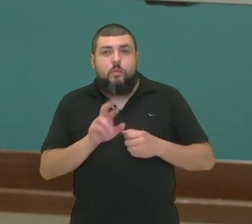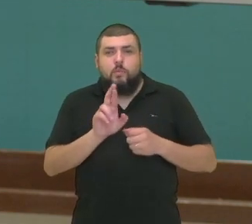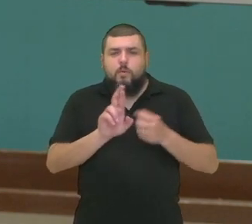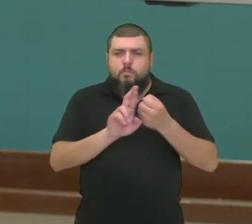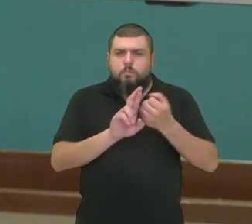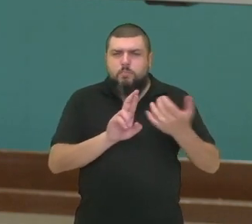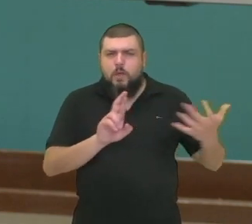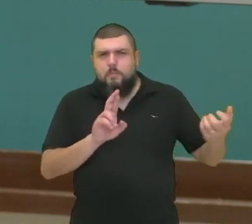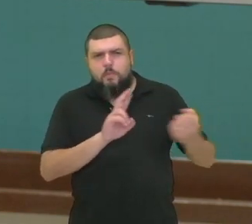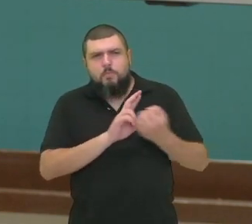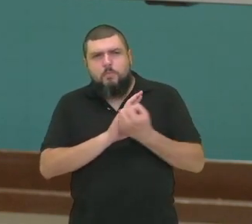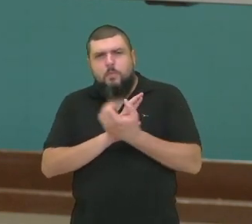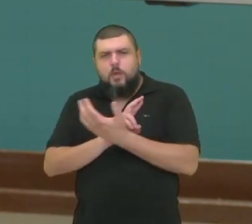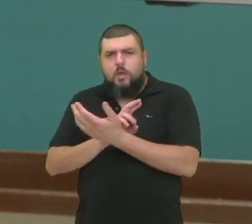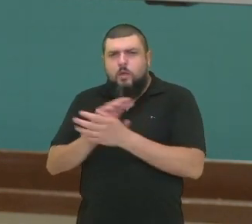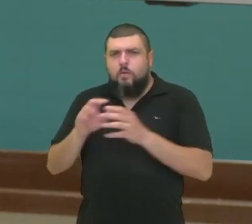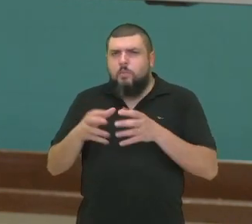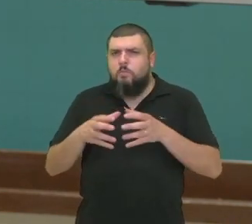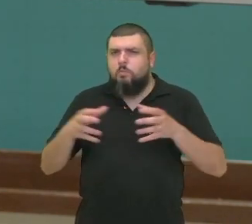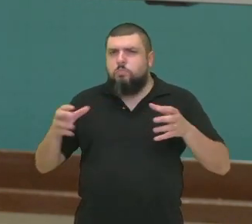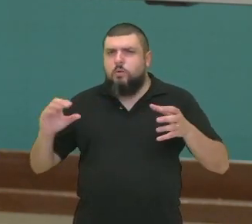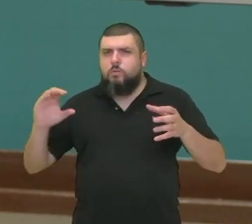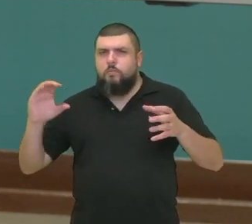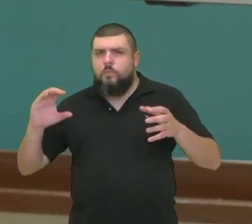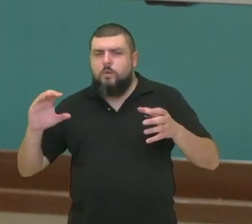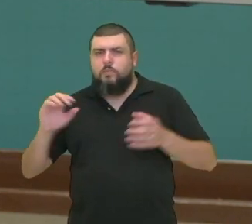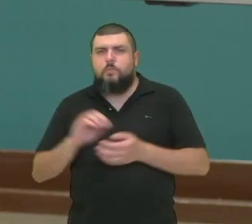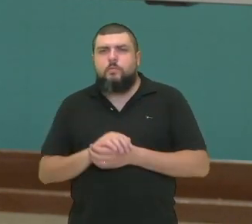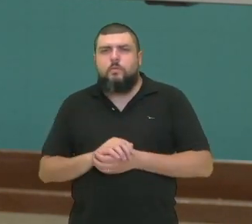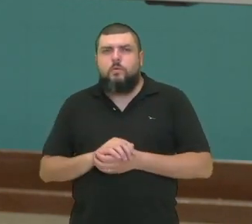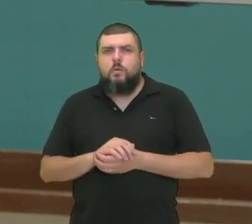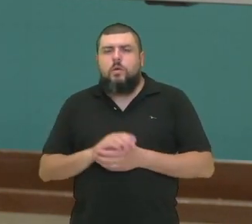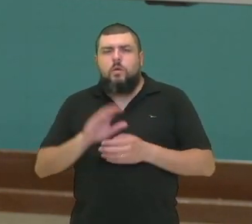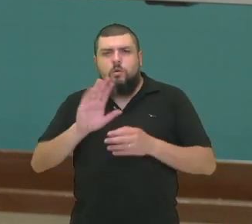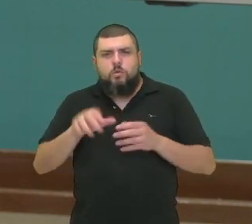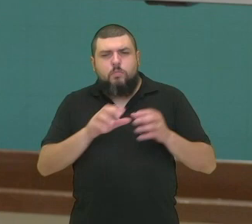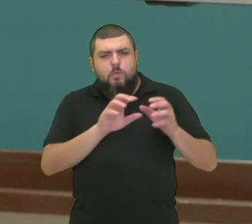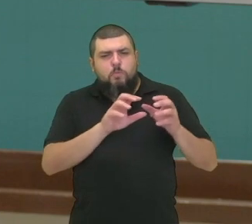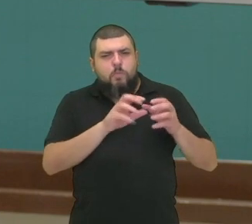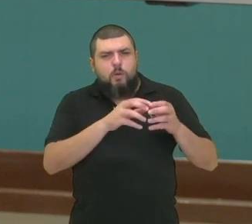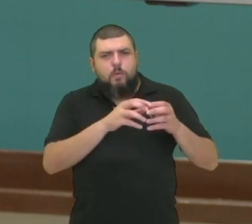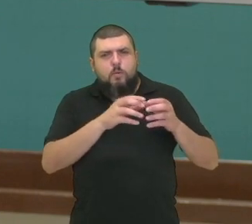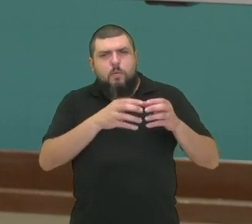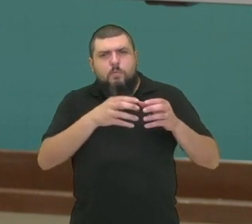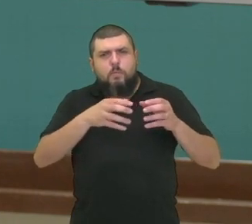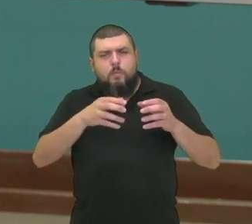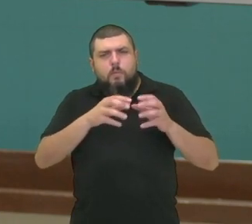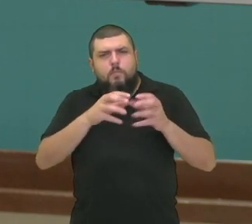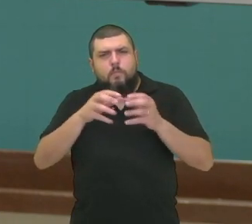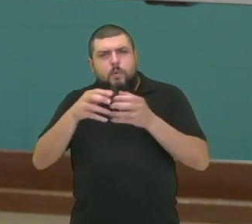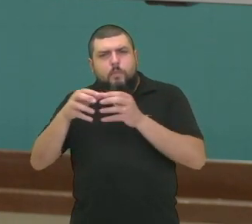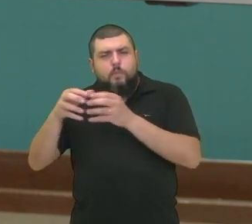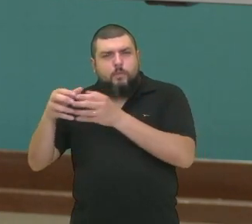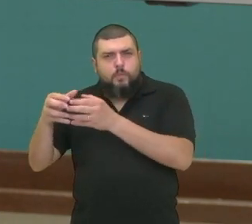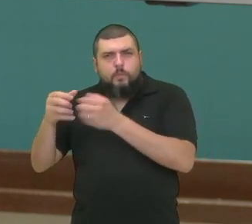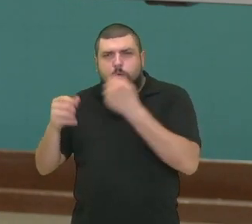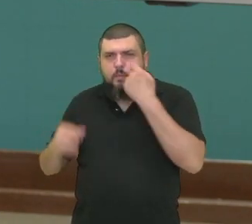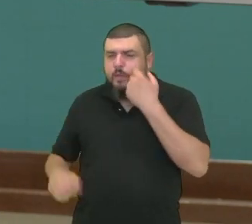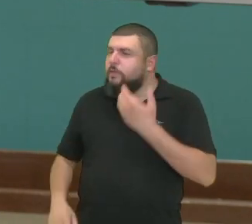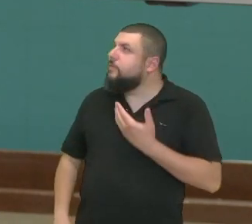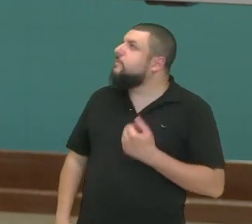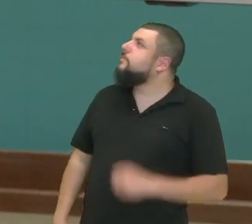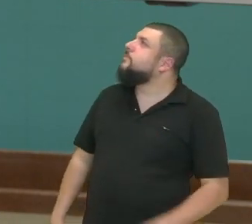o complexo vai ser um infinito ainda maior. Que a gente já conhecia que os reais exatamente englobava todos os